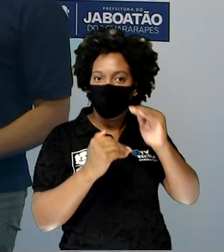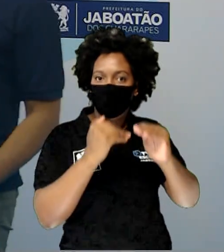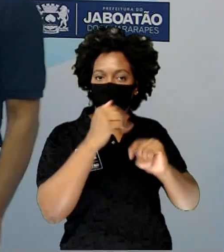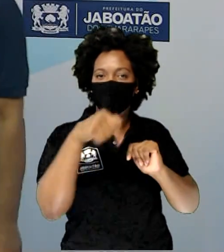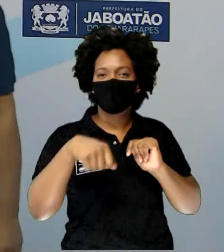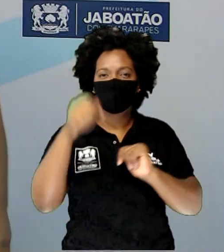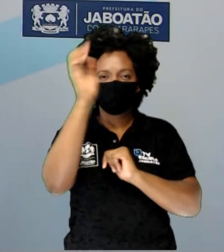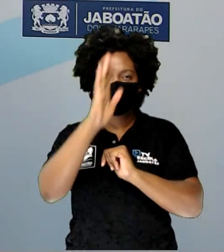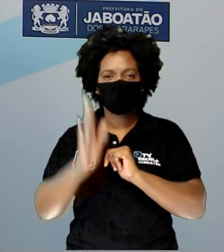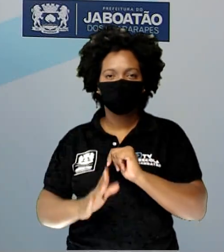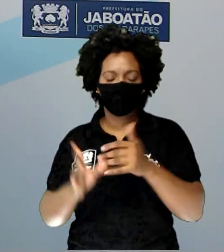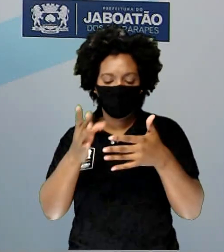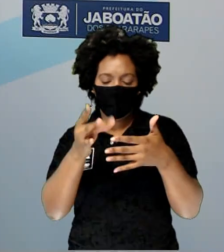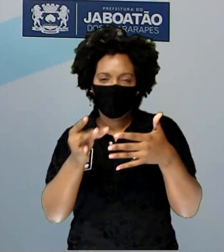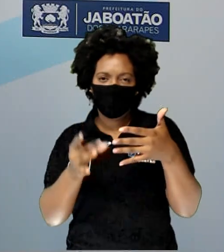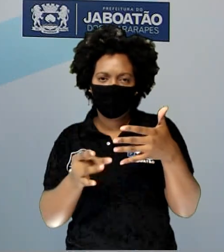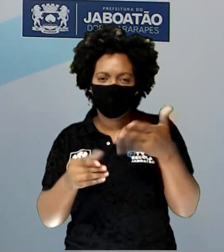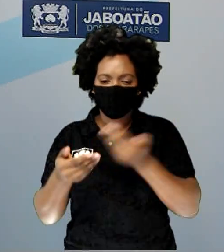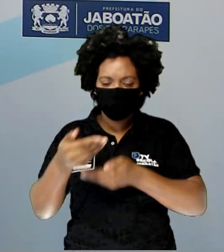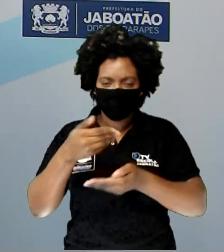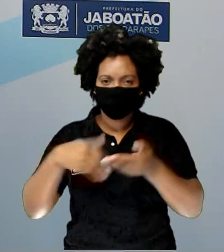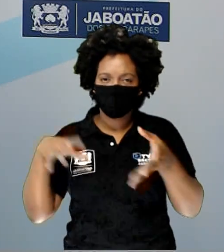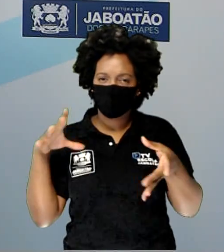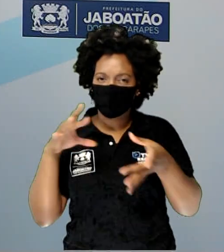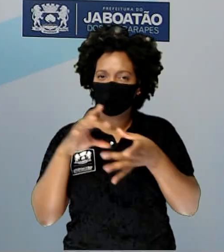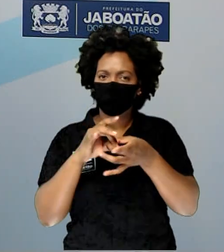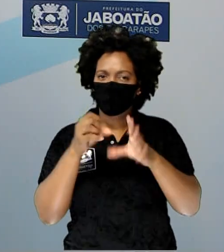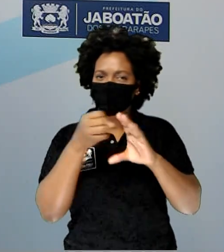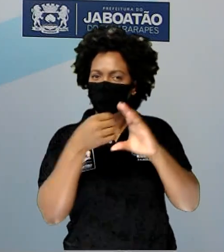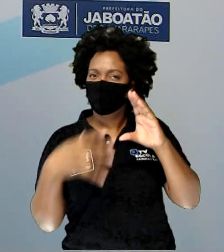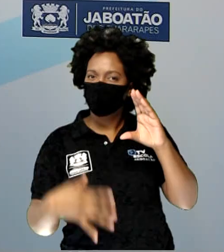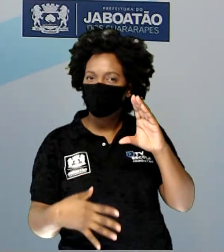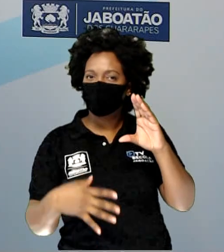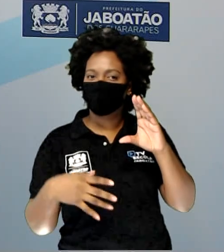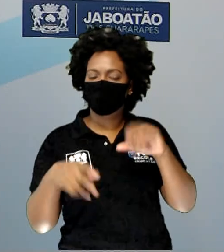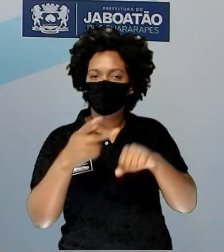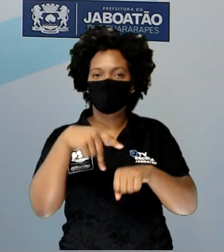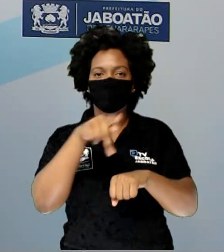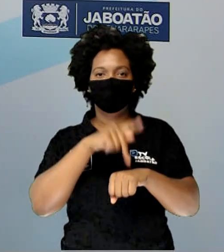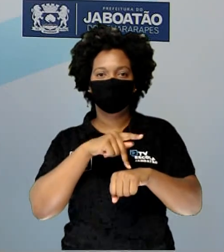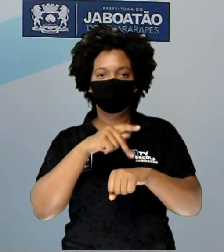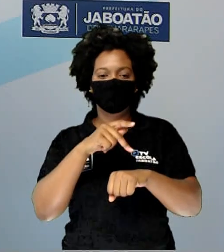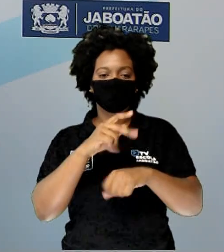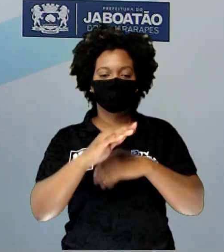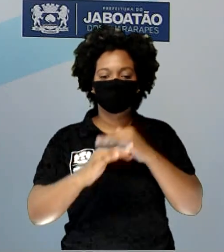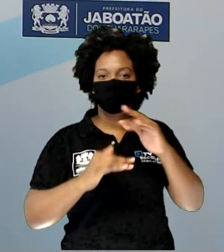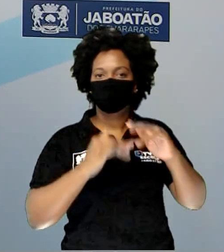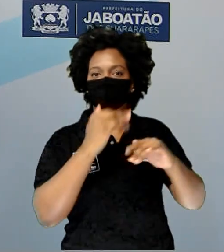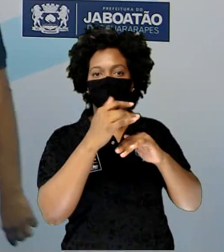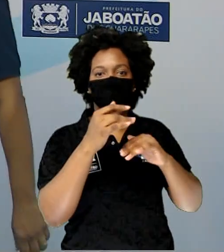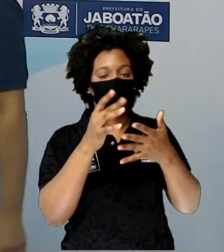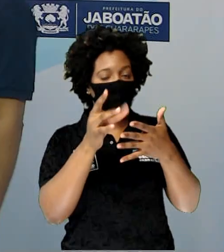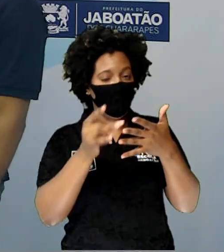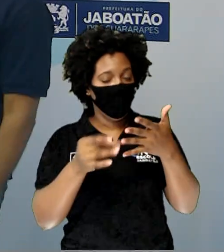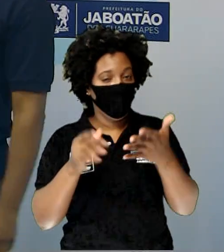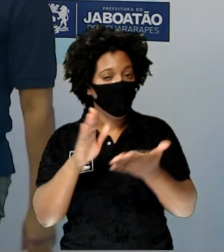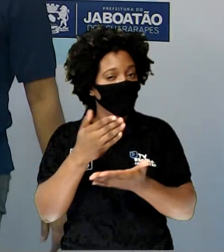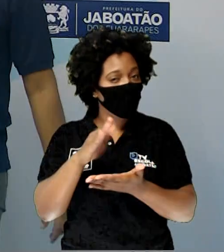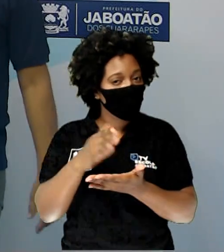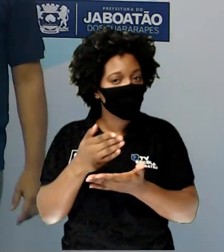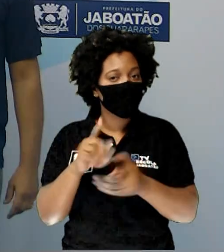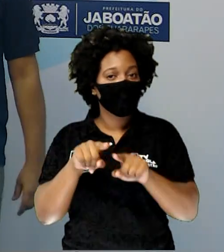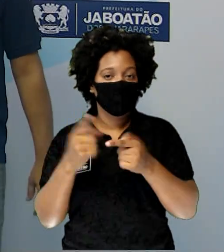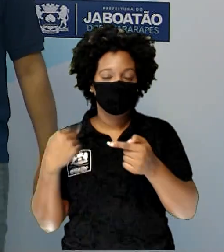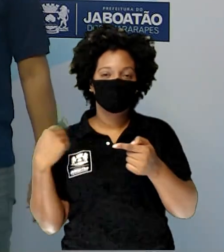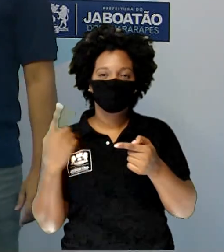aspectos relacionados às características de países desenvolvidos, alguns aspectos, mas